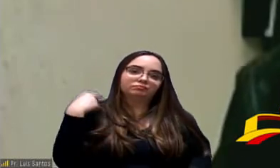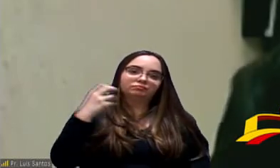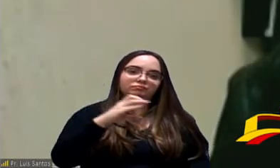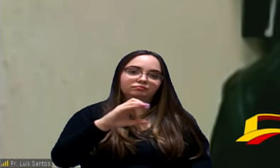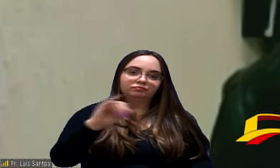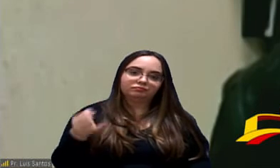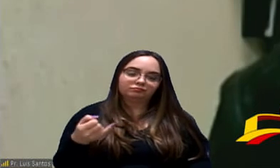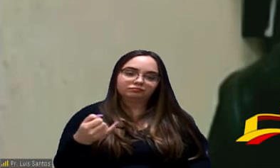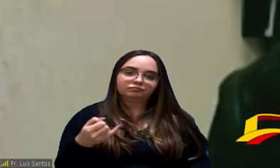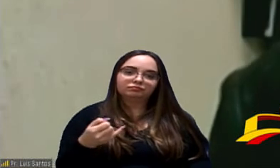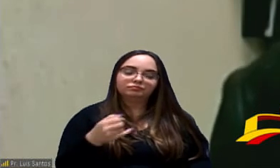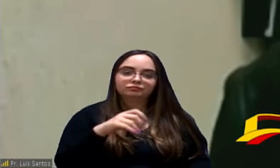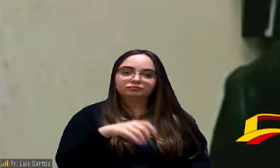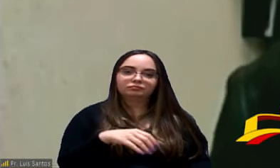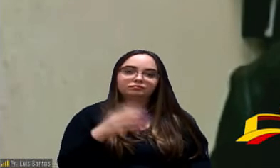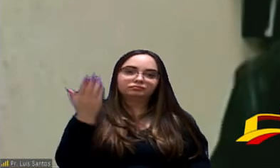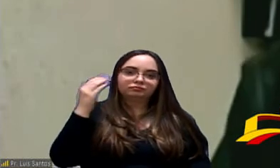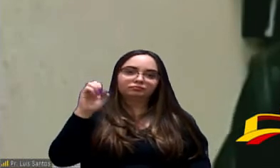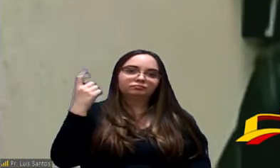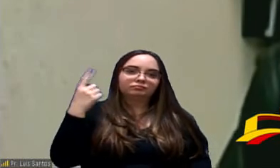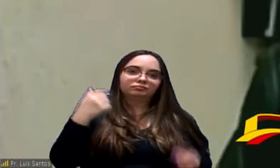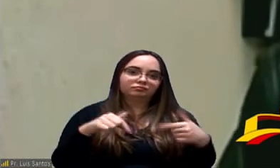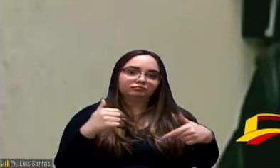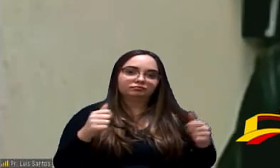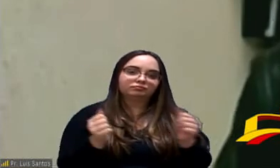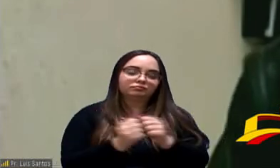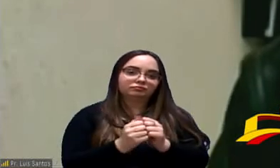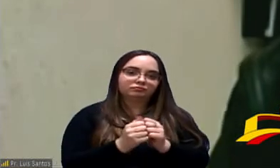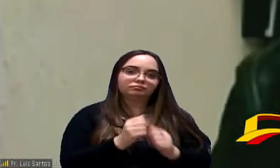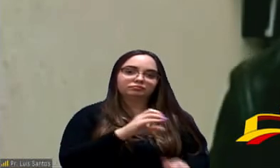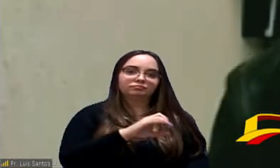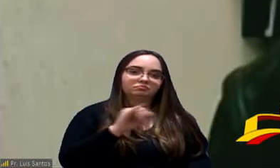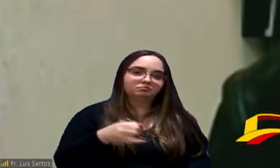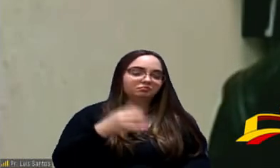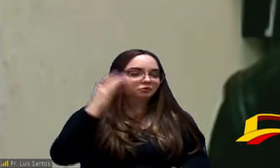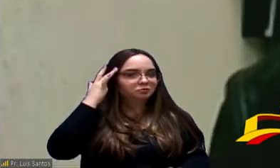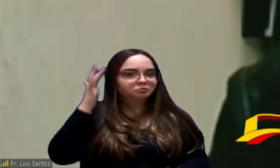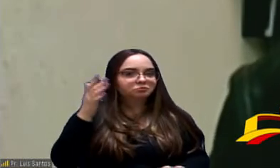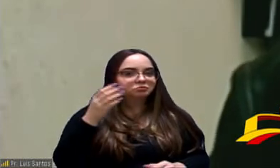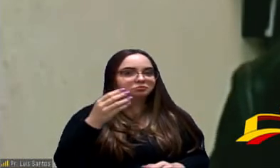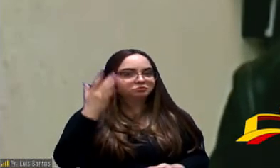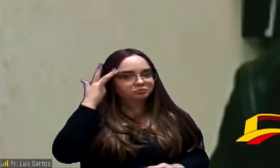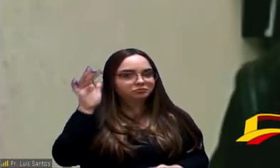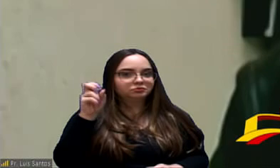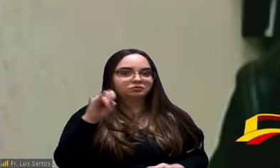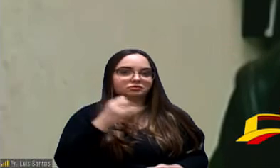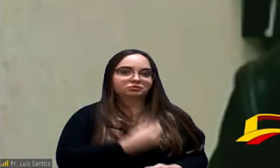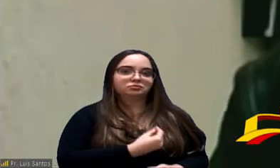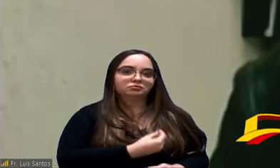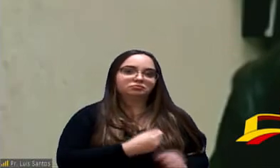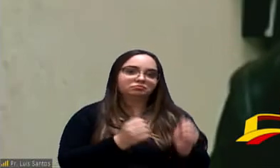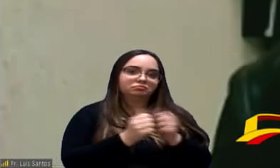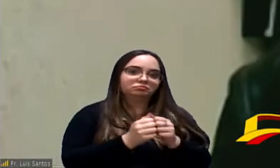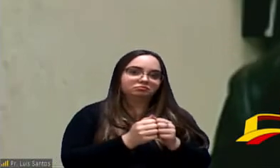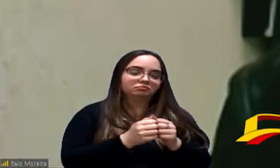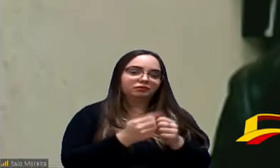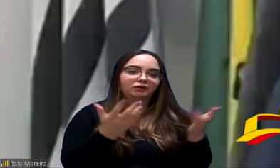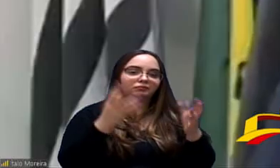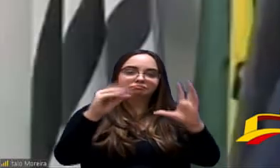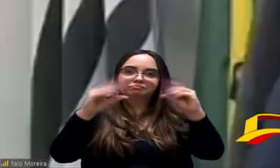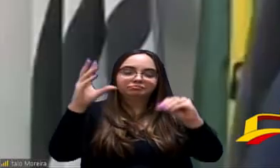que era onde ela trabalhava, e que ele, não sei se ele está aqui no, acompanhando, apagou quase todas as minhas...